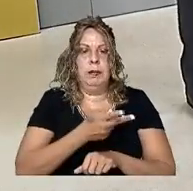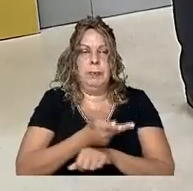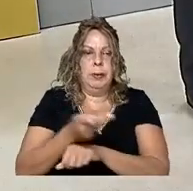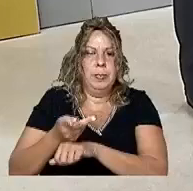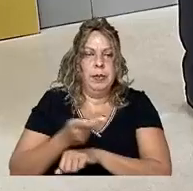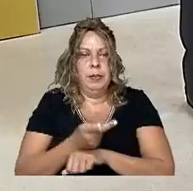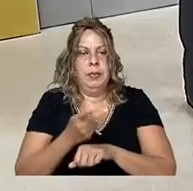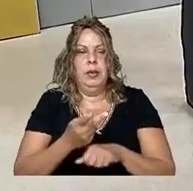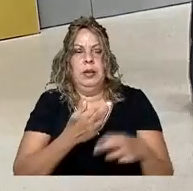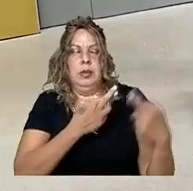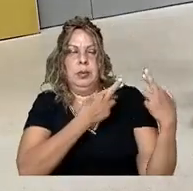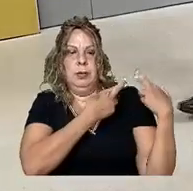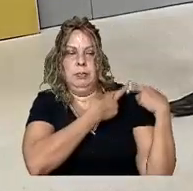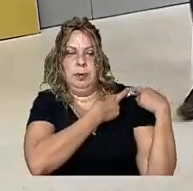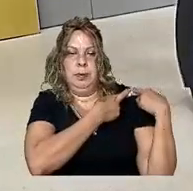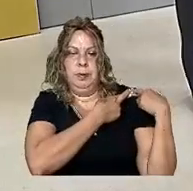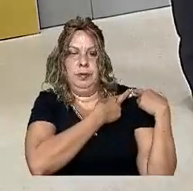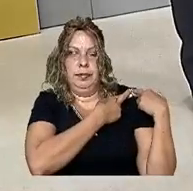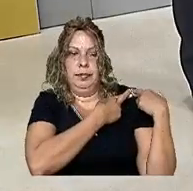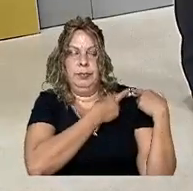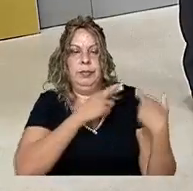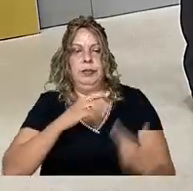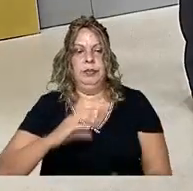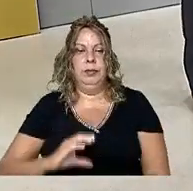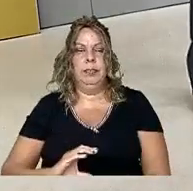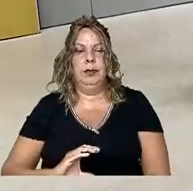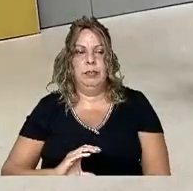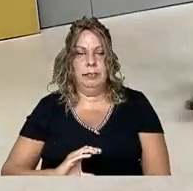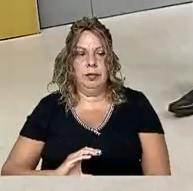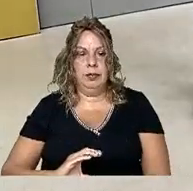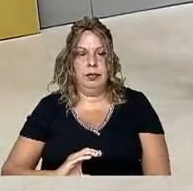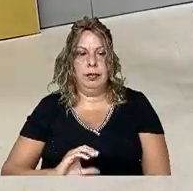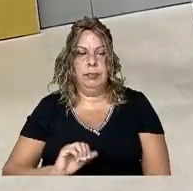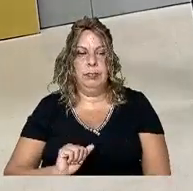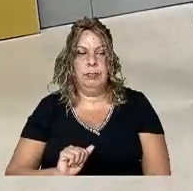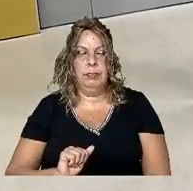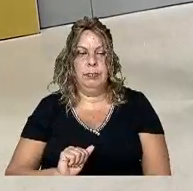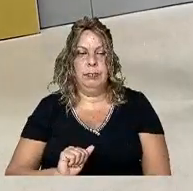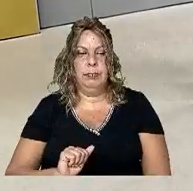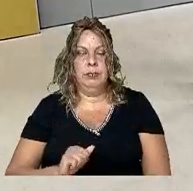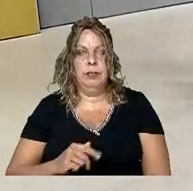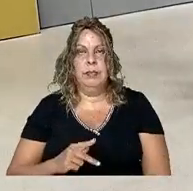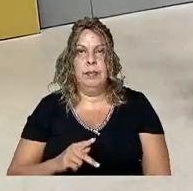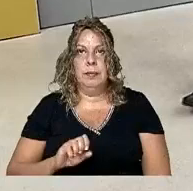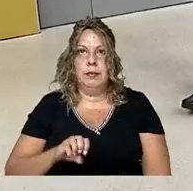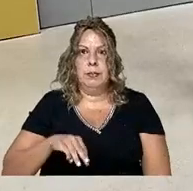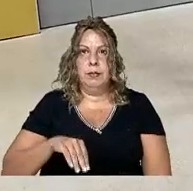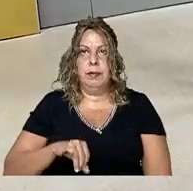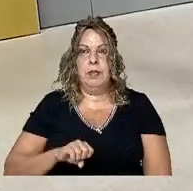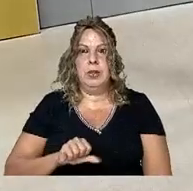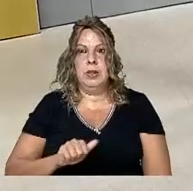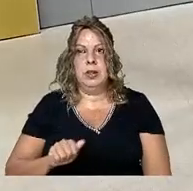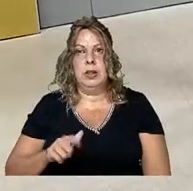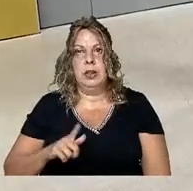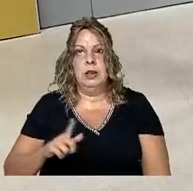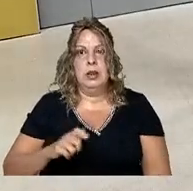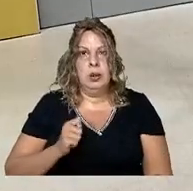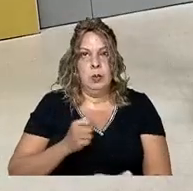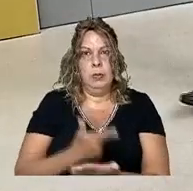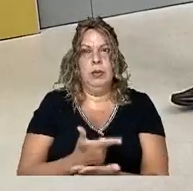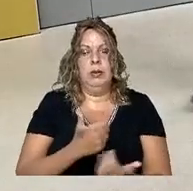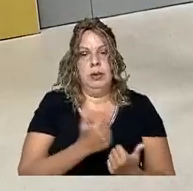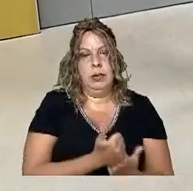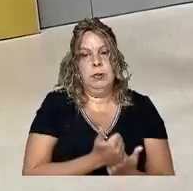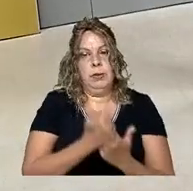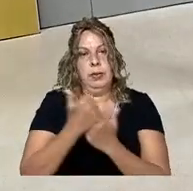Capemisa Capitalização. E aí, quando você compra o seu título, o Caju Cap está automaticamente apoiando e ajudando os trabalhos desenvolvidos